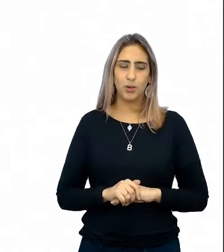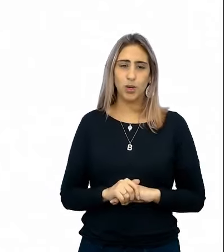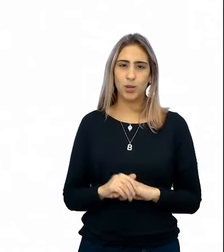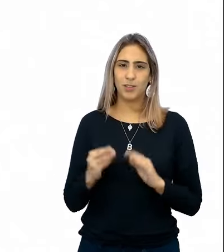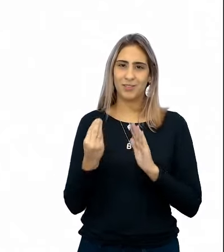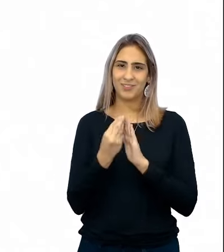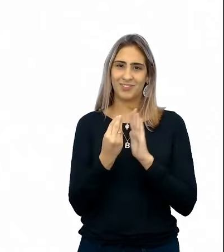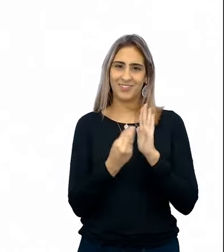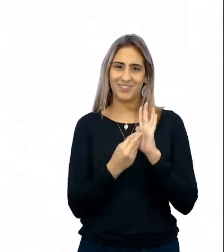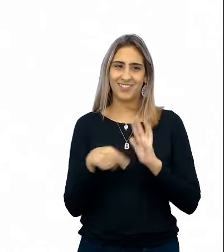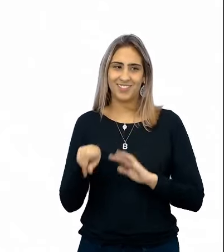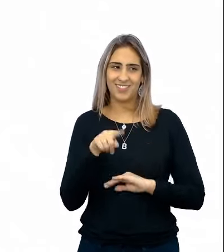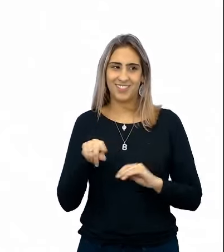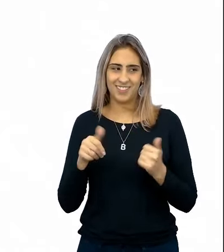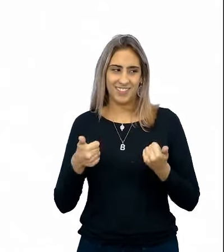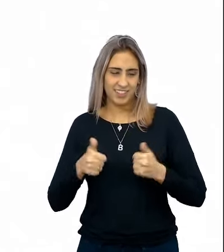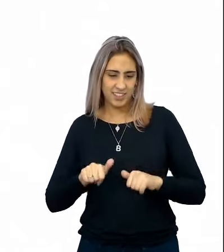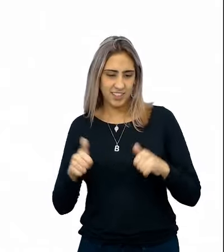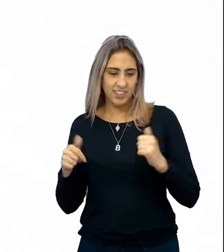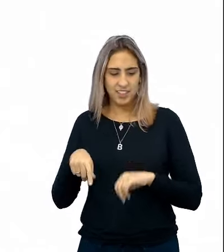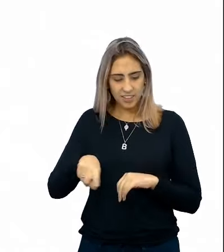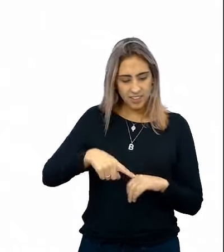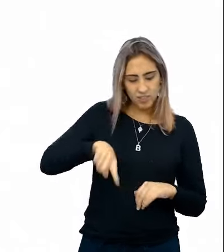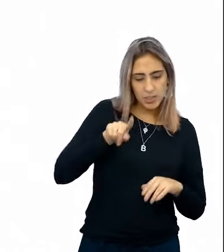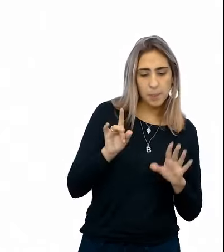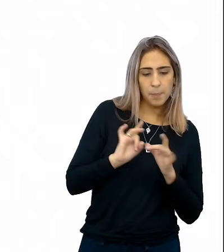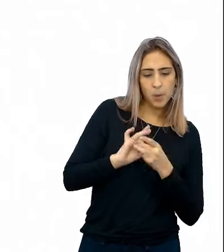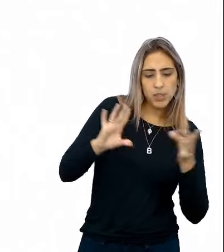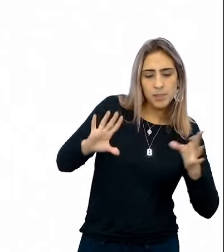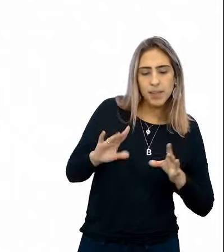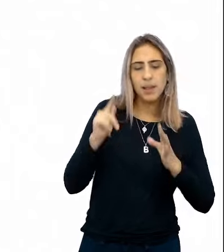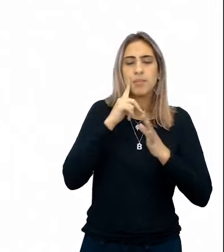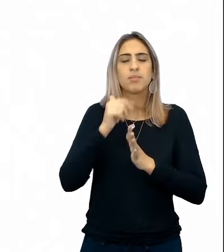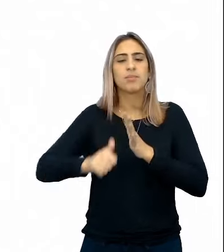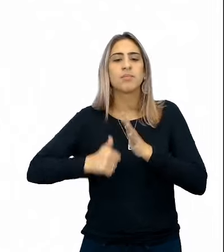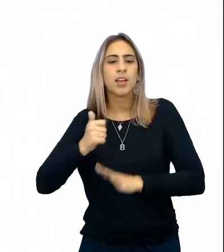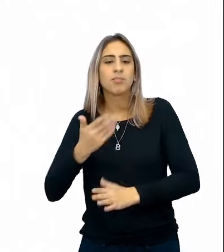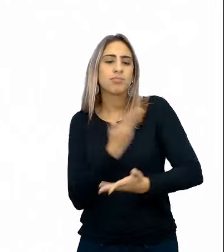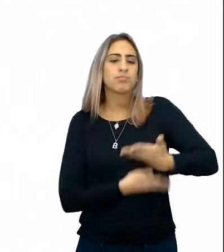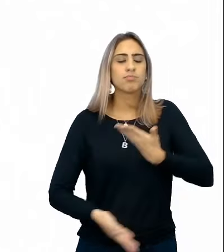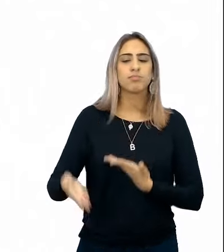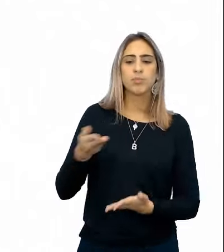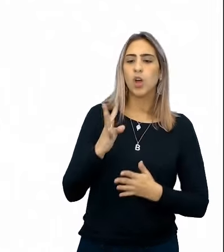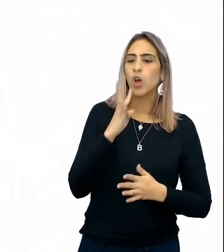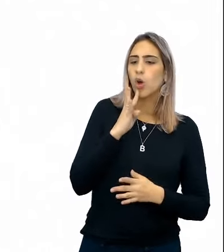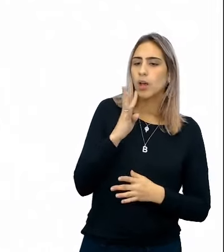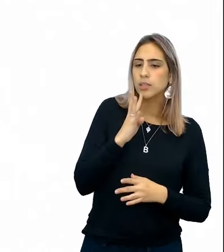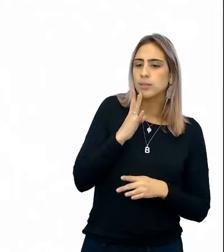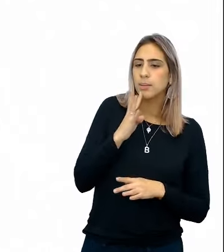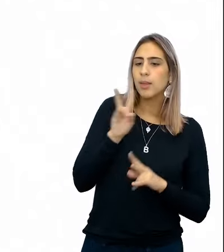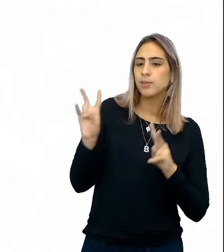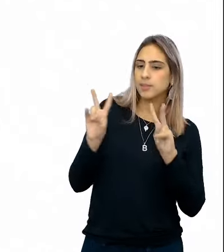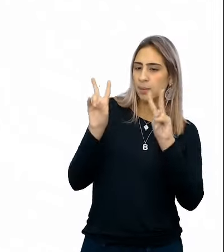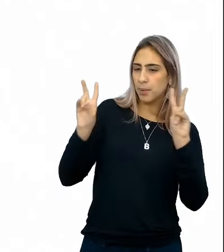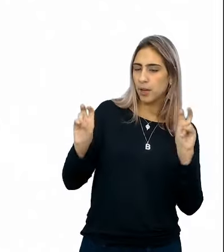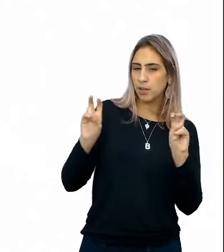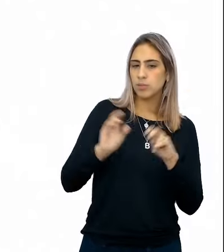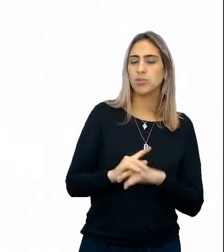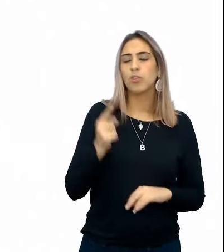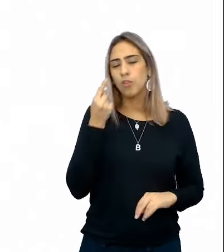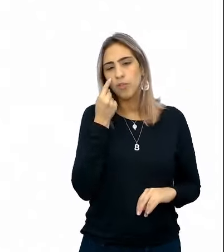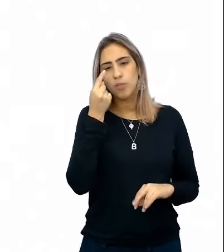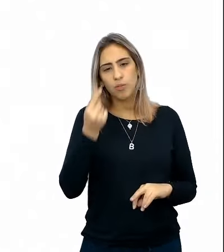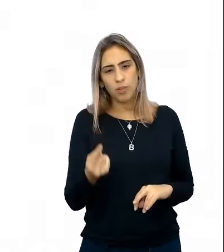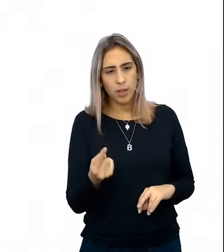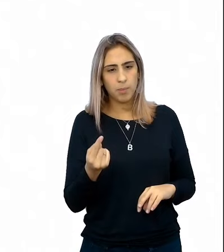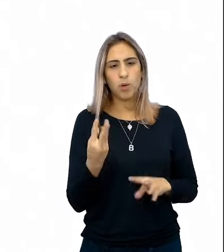estabelecendo conexões entre elas, o que possibilita maior interlocução entre os conhecimentos matemáticos. Vejamos